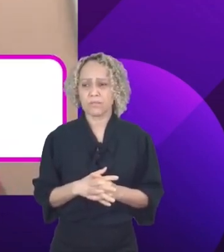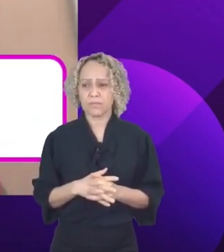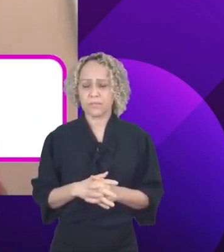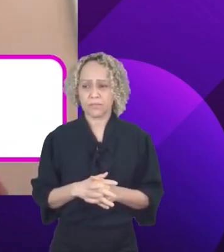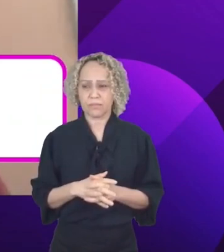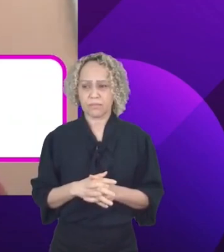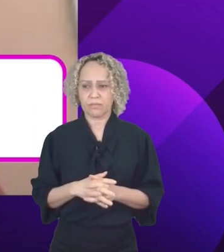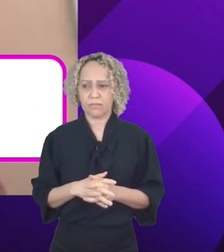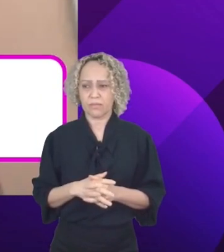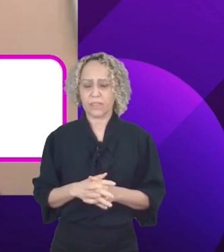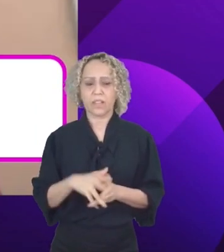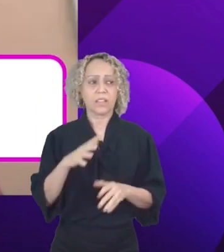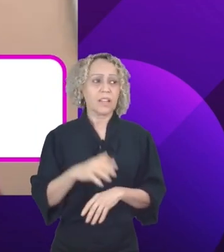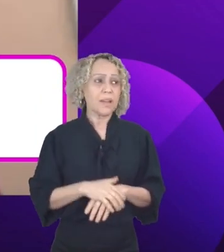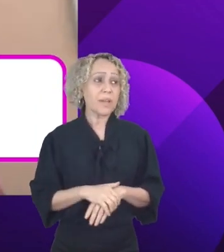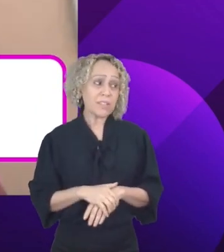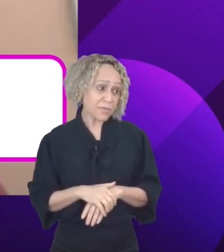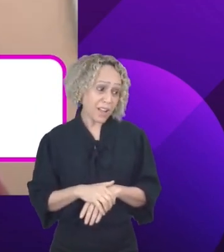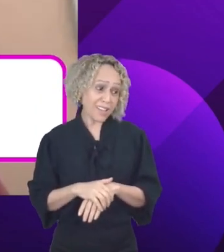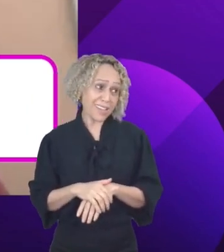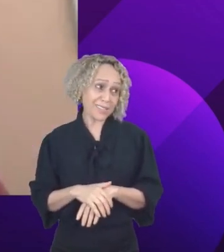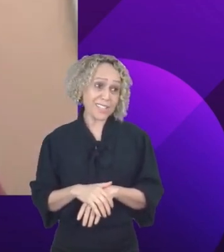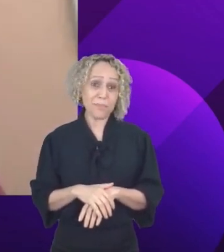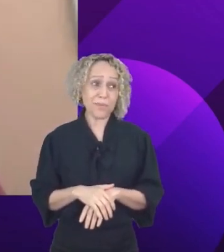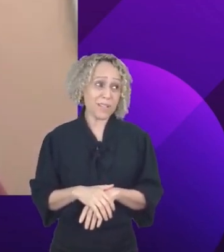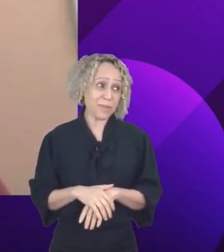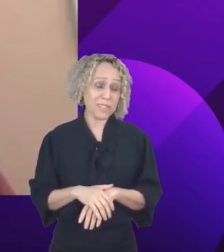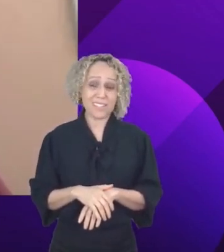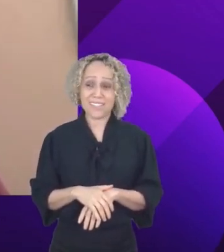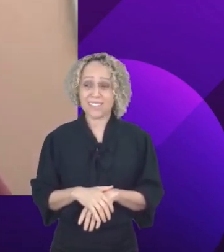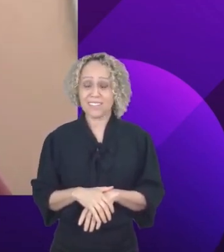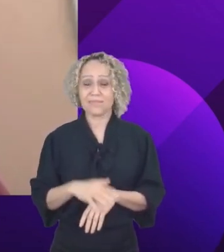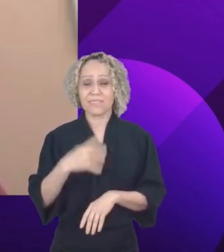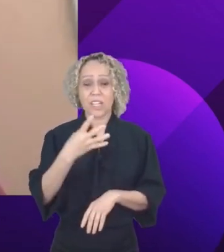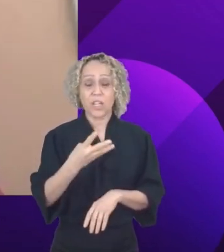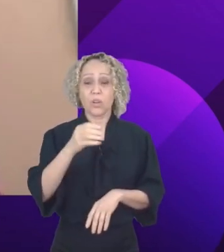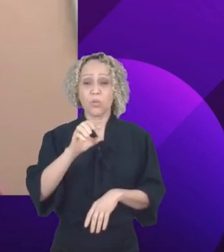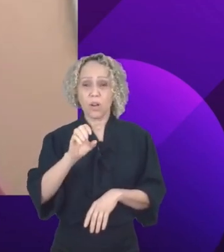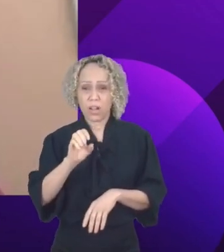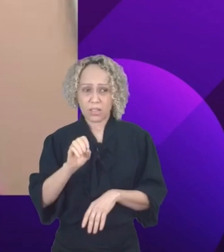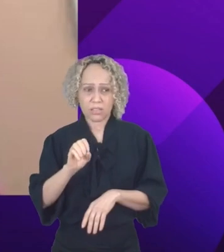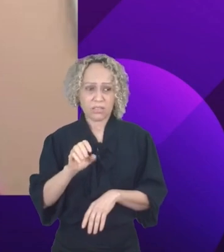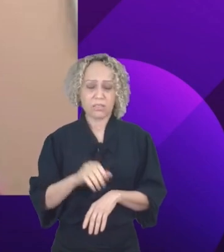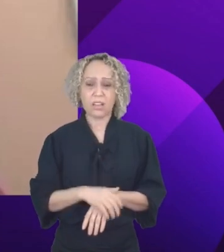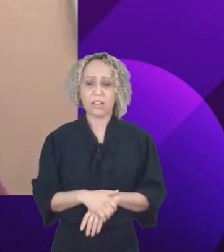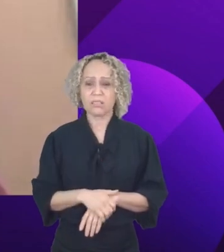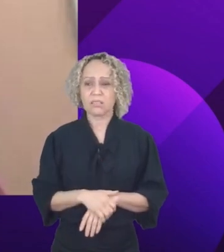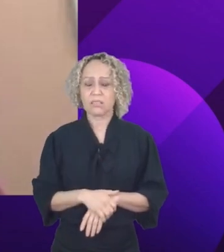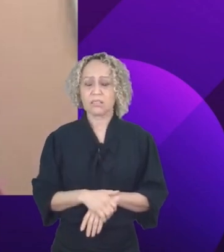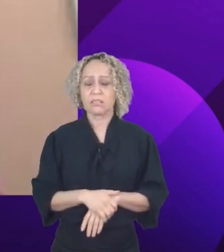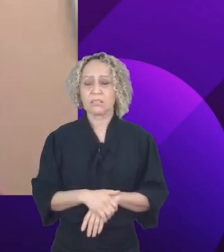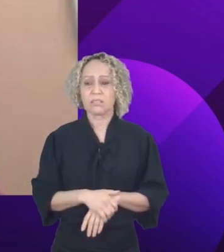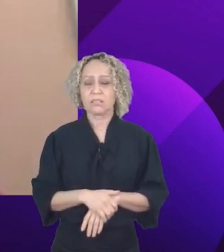são chefiadas por mães solos. O que isso significa? Que essas famílias têm crianças e